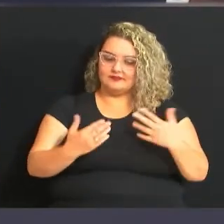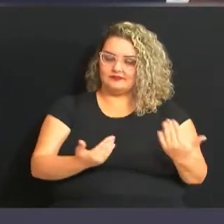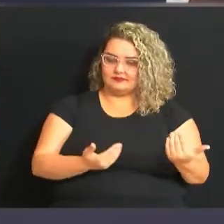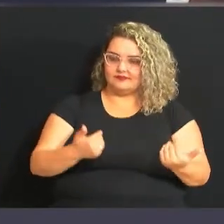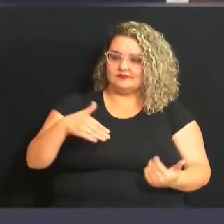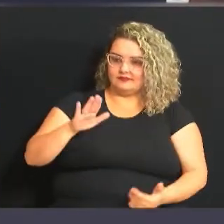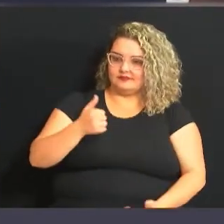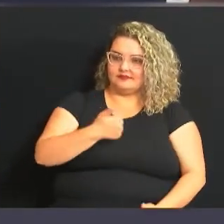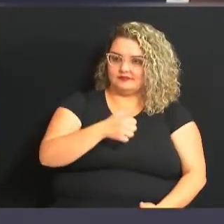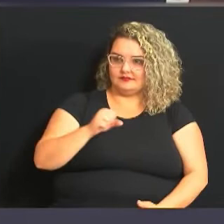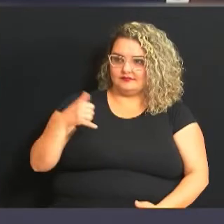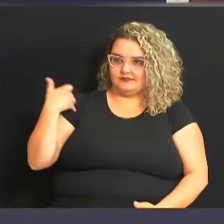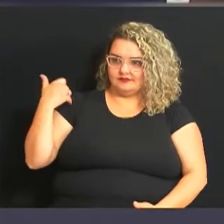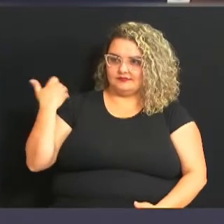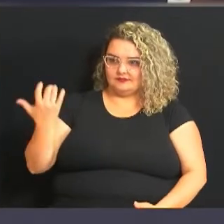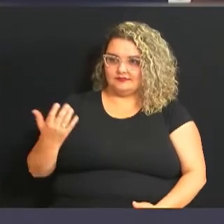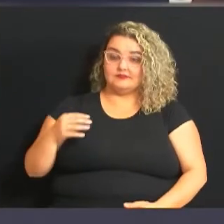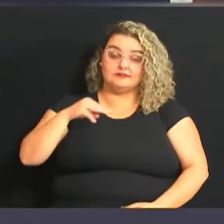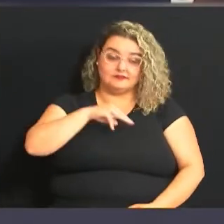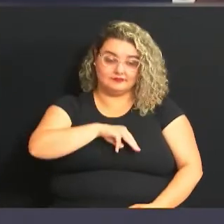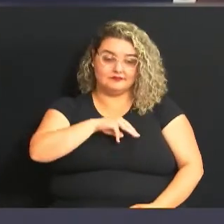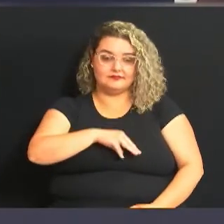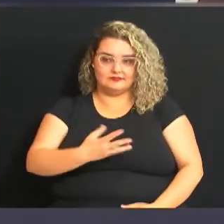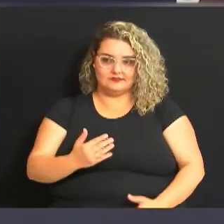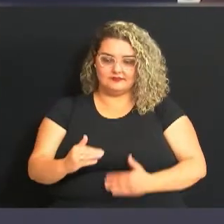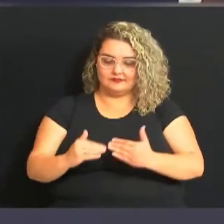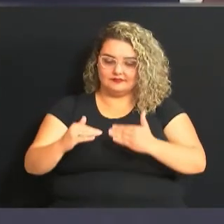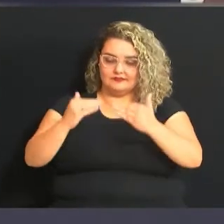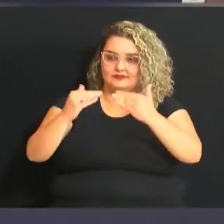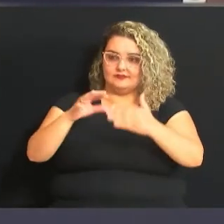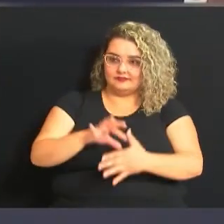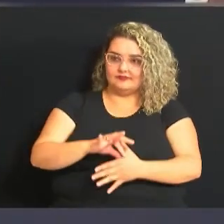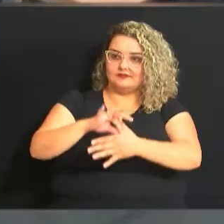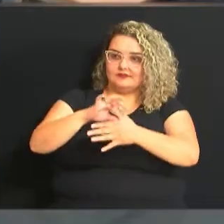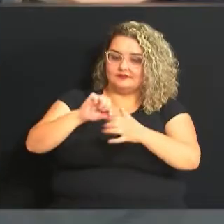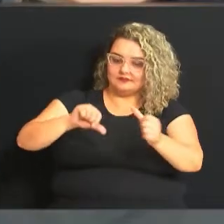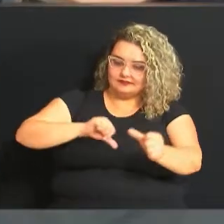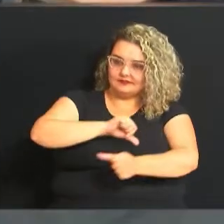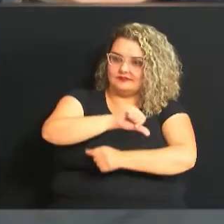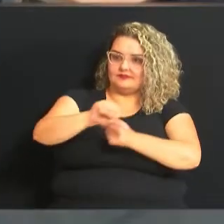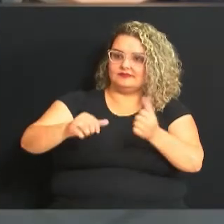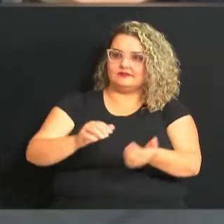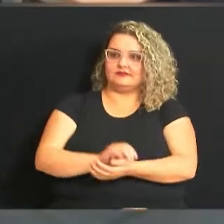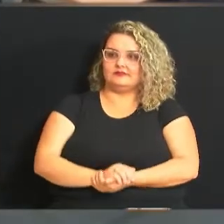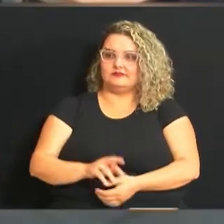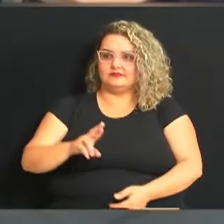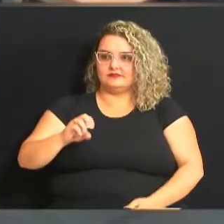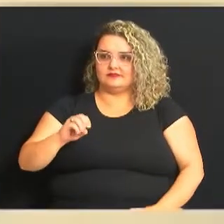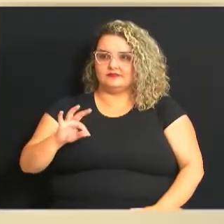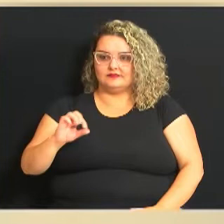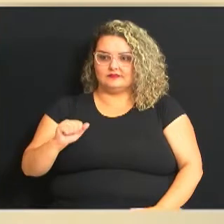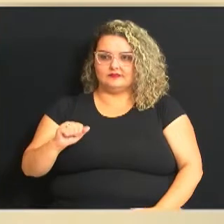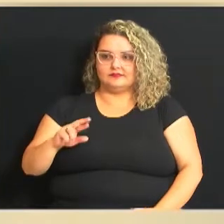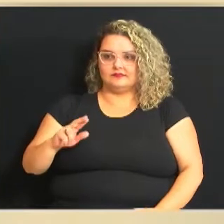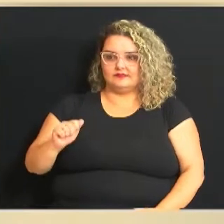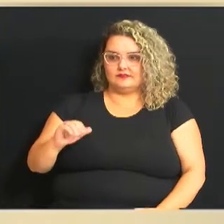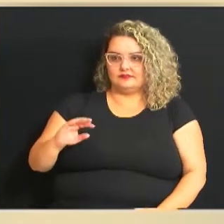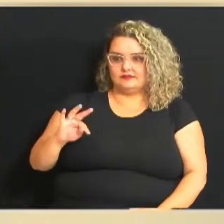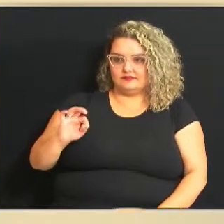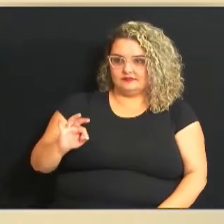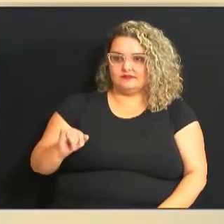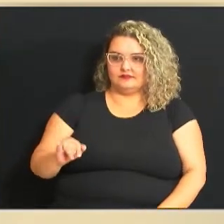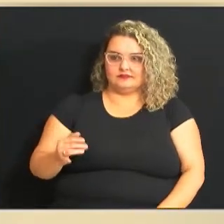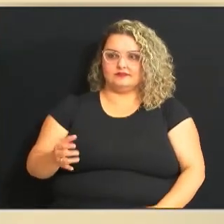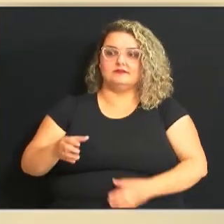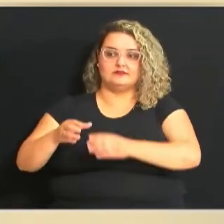O vereador Marcelo Silva protocolou um requerimento solicitando informações sobre medicamentos no Centro de Referência